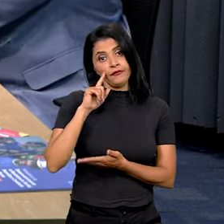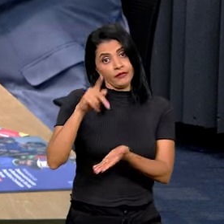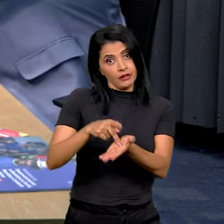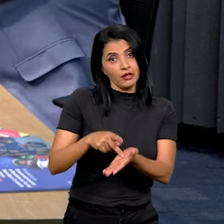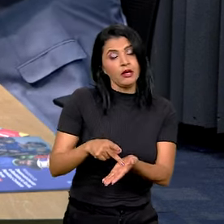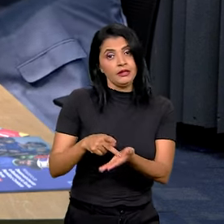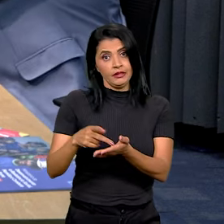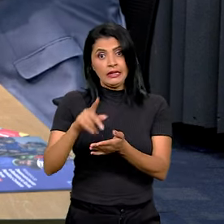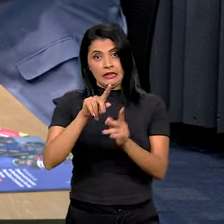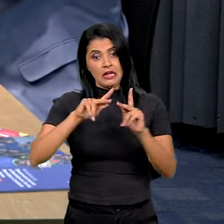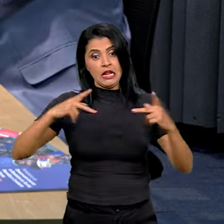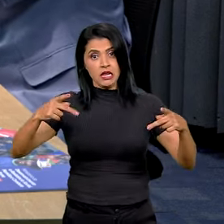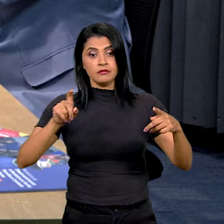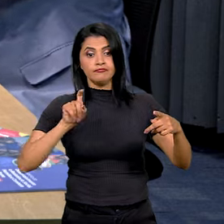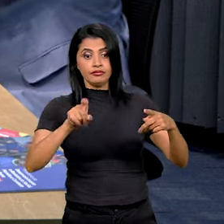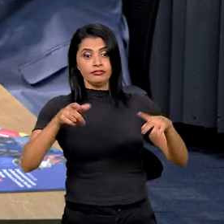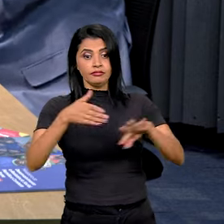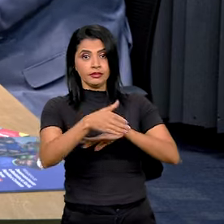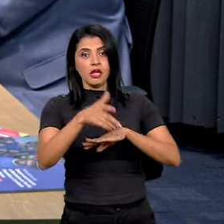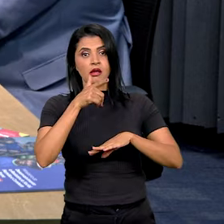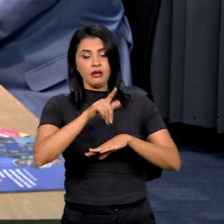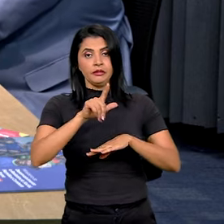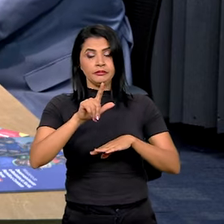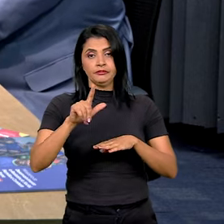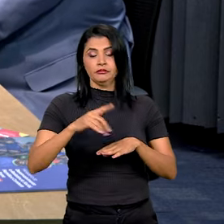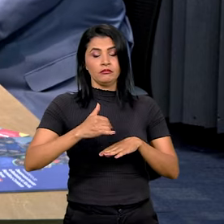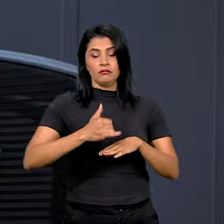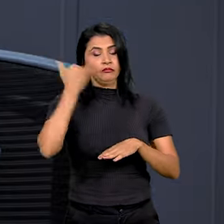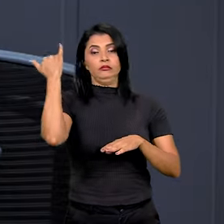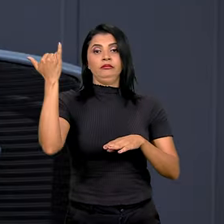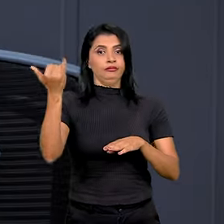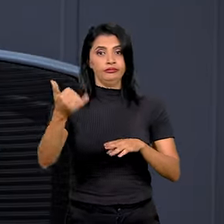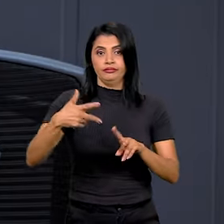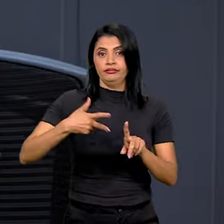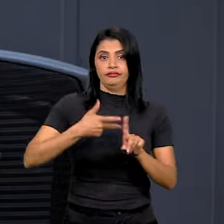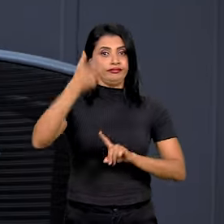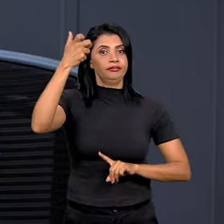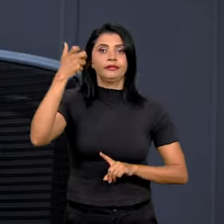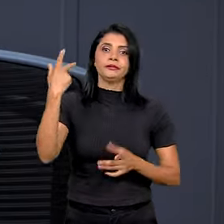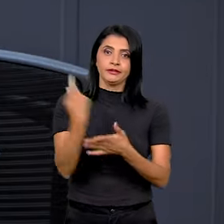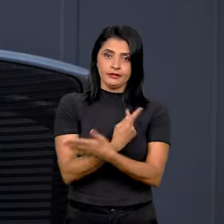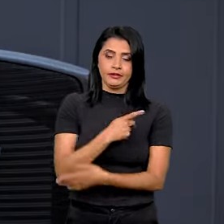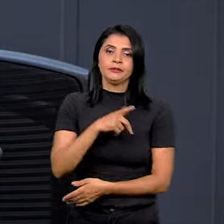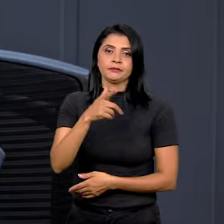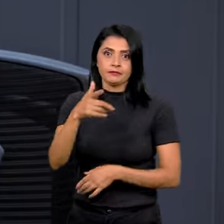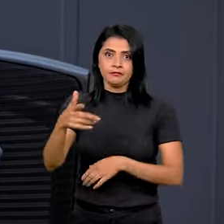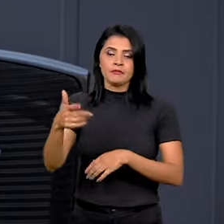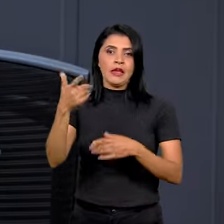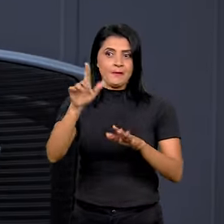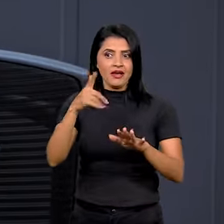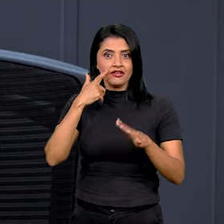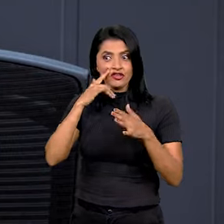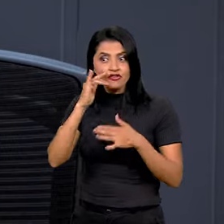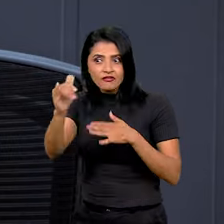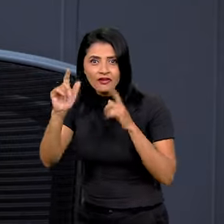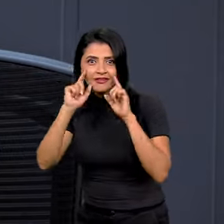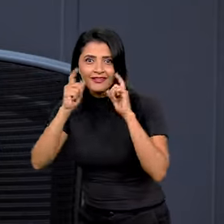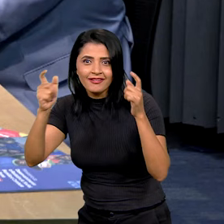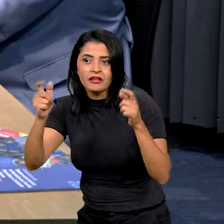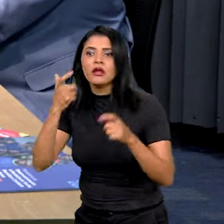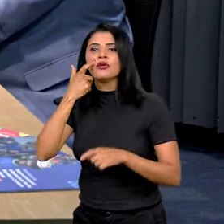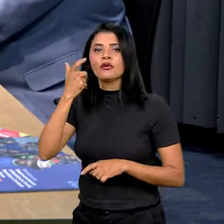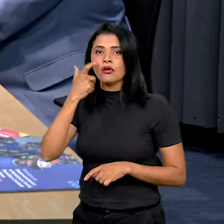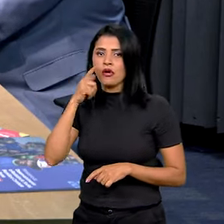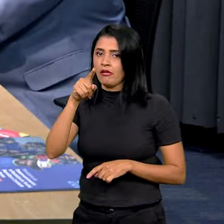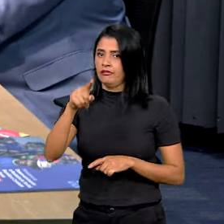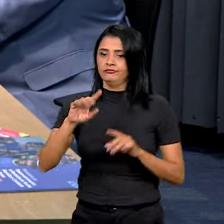era um golpe ali né que você já entv naquele link naquele link ia ia ser vítima de um golpe específico e a gente conseguiu fazer esse Alerta né a gente conseguiu fazer